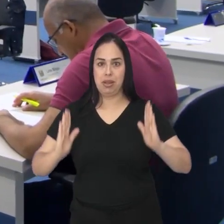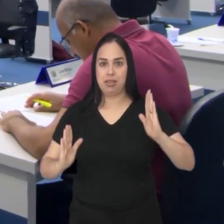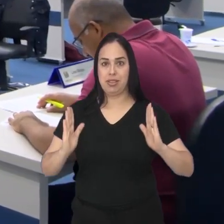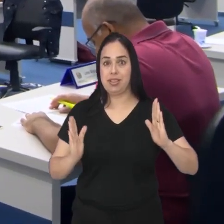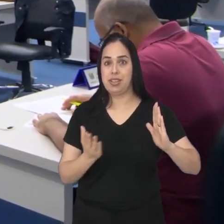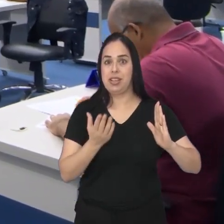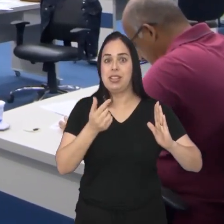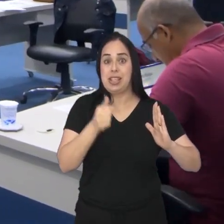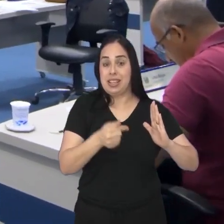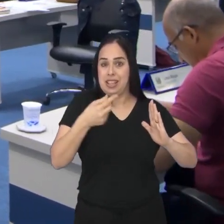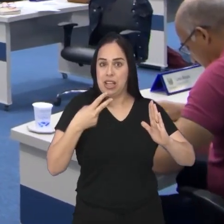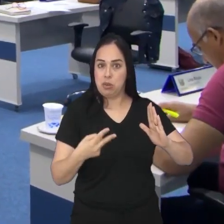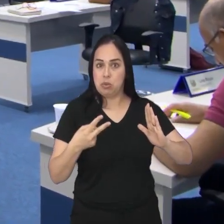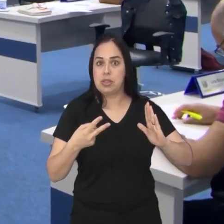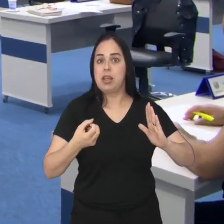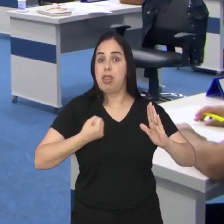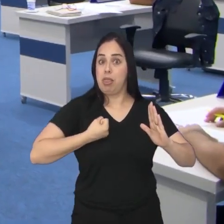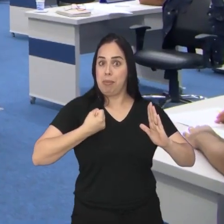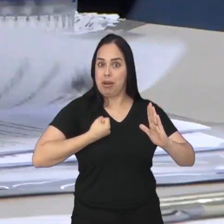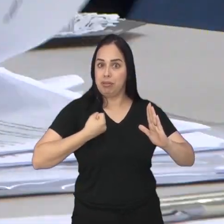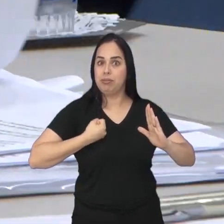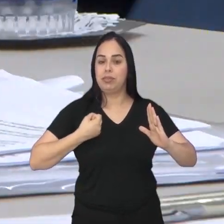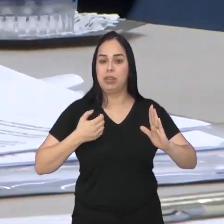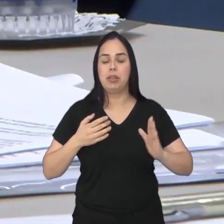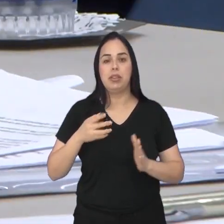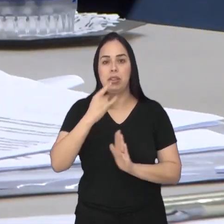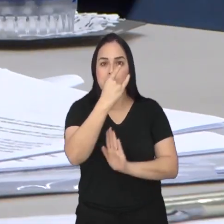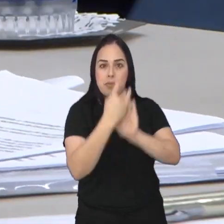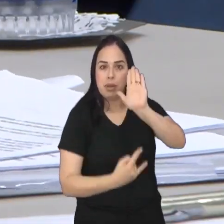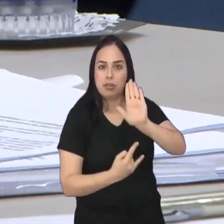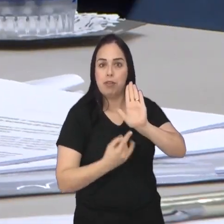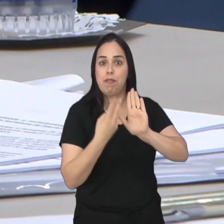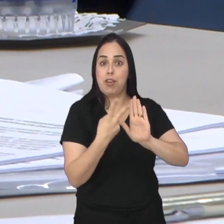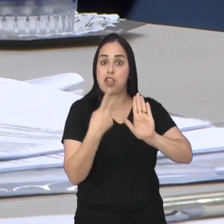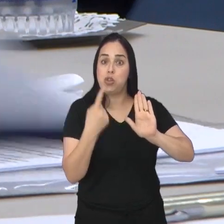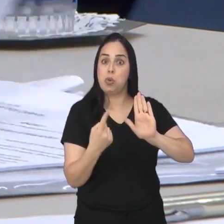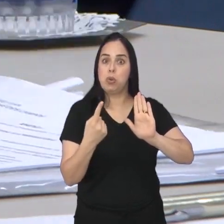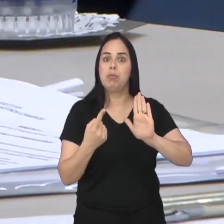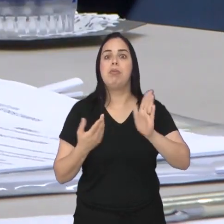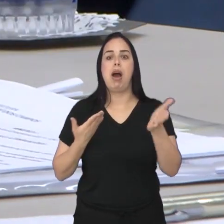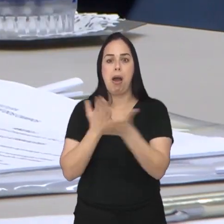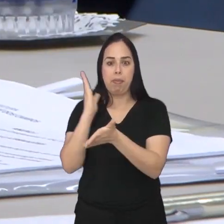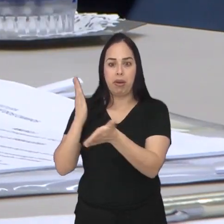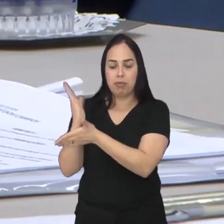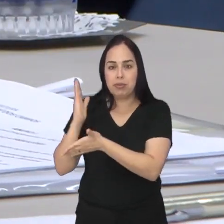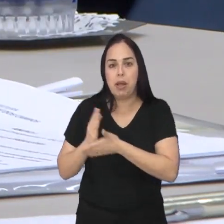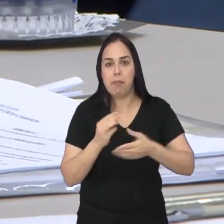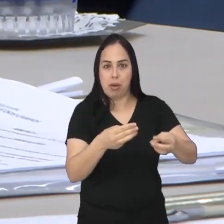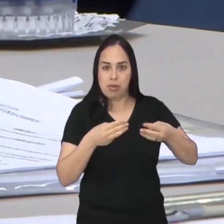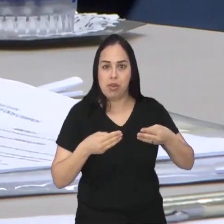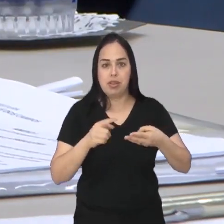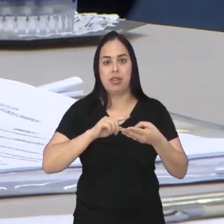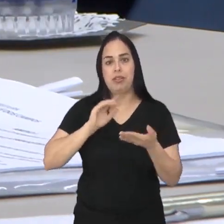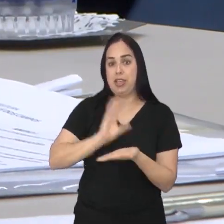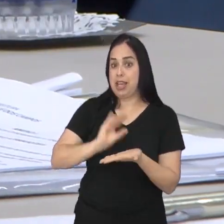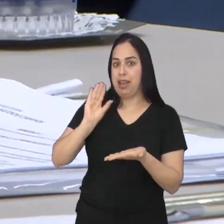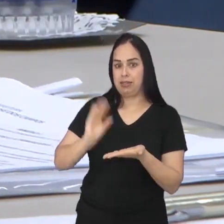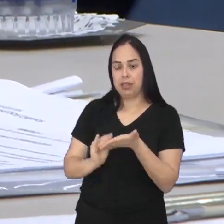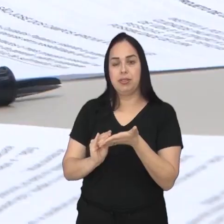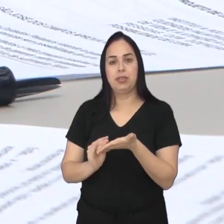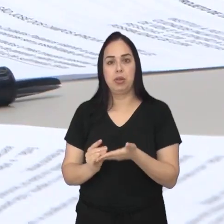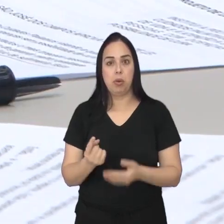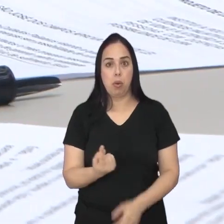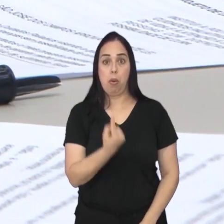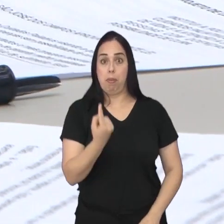a 72ª sessão do ano, os parlamentares aprovaram 21 documentos entre requerimentos, moções e